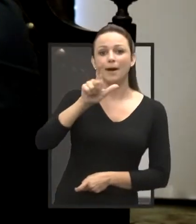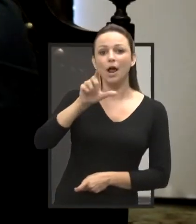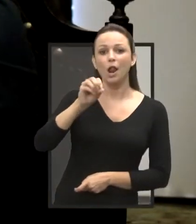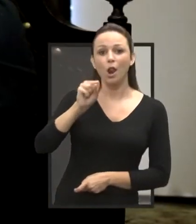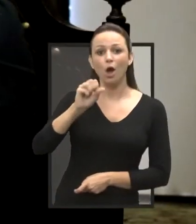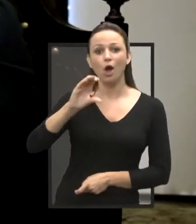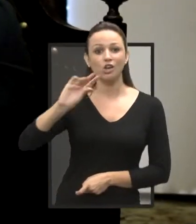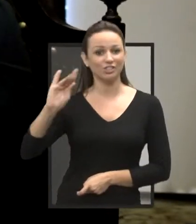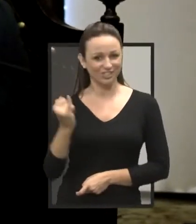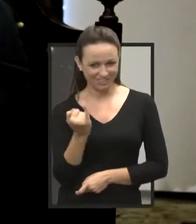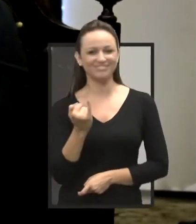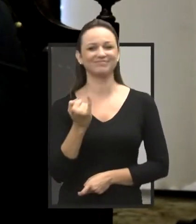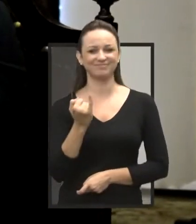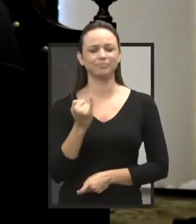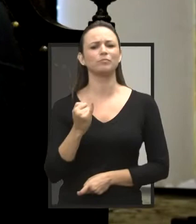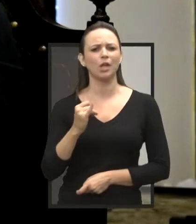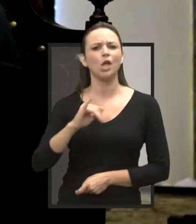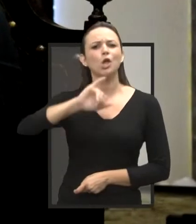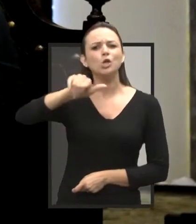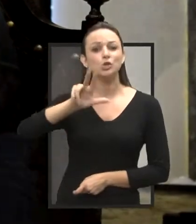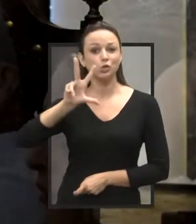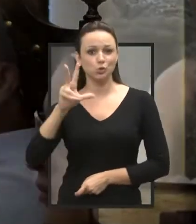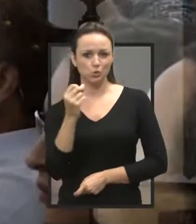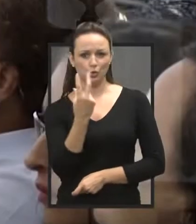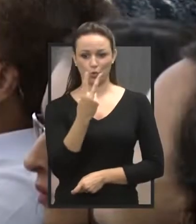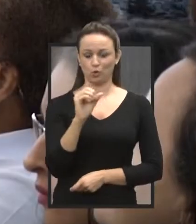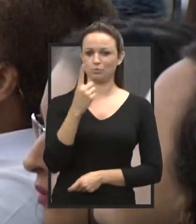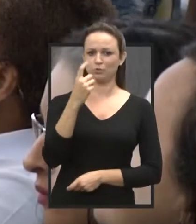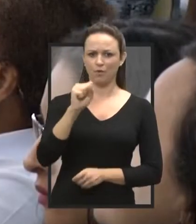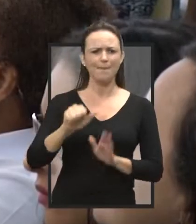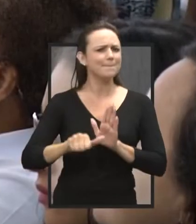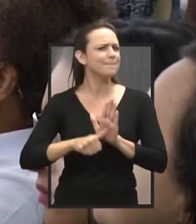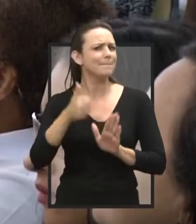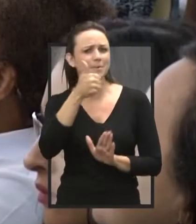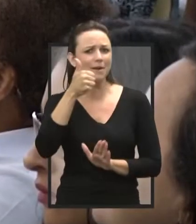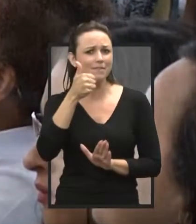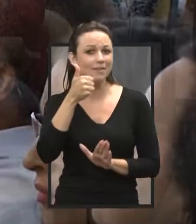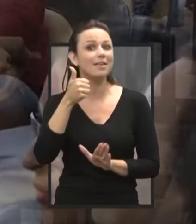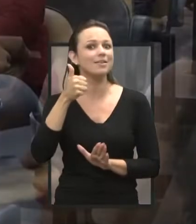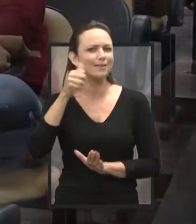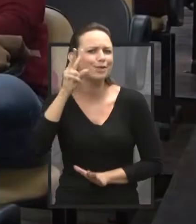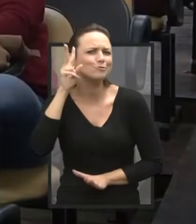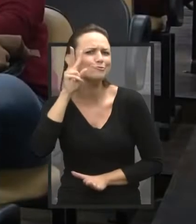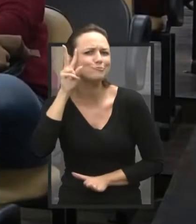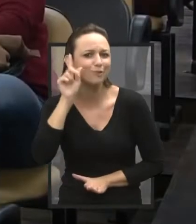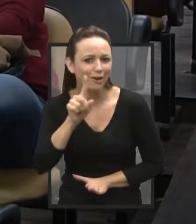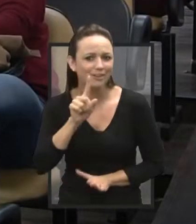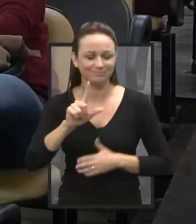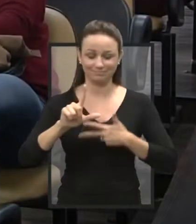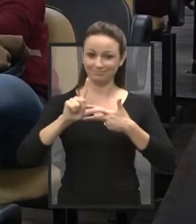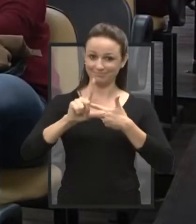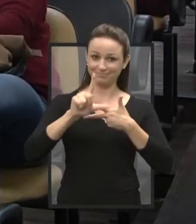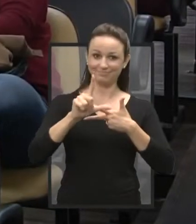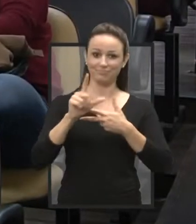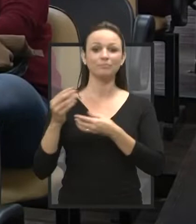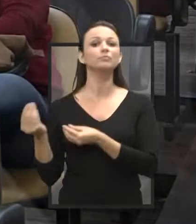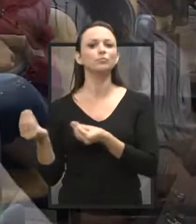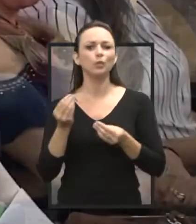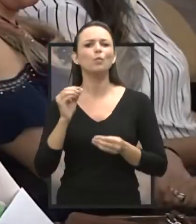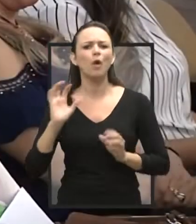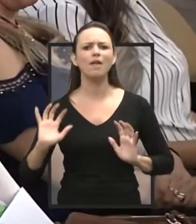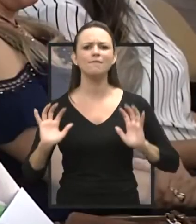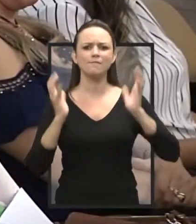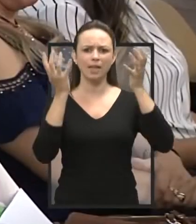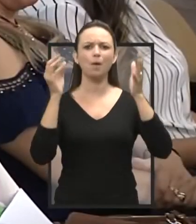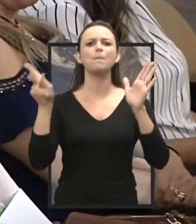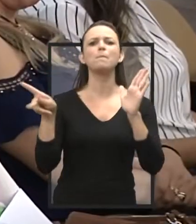Auler Paloski. E em julho de 2018, pela primeira vez na história, o Legislativo Jauense trouxe um